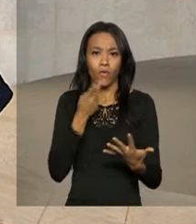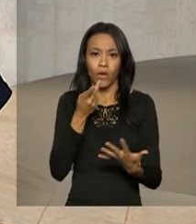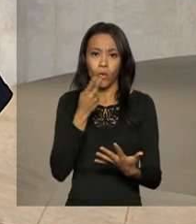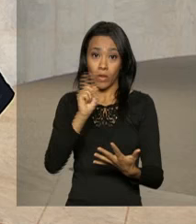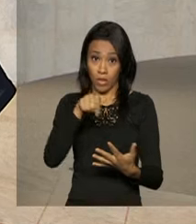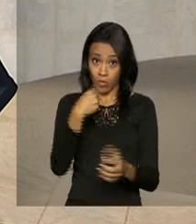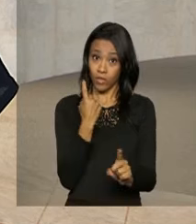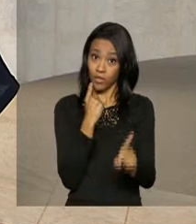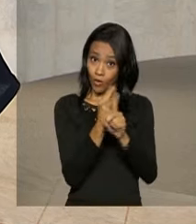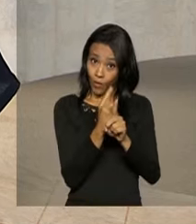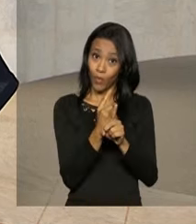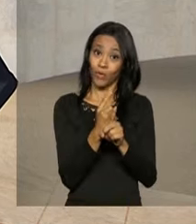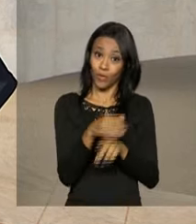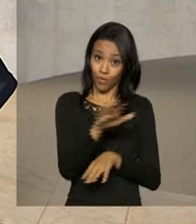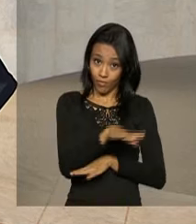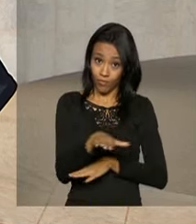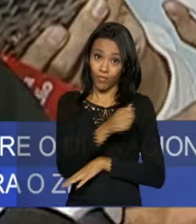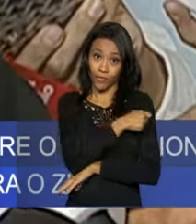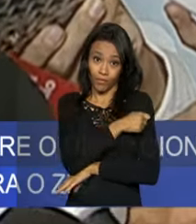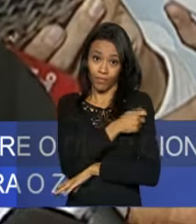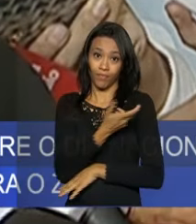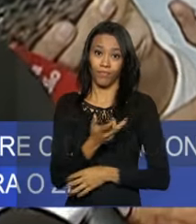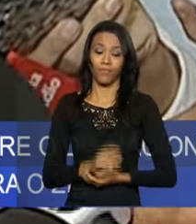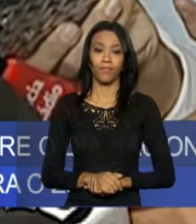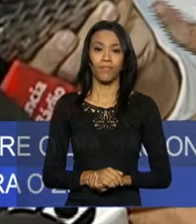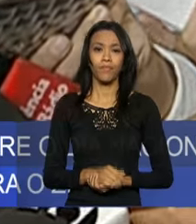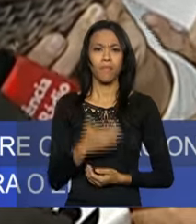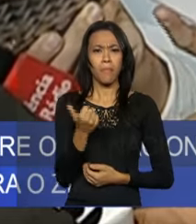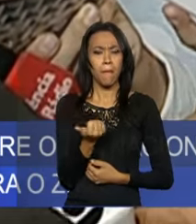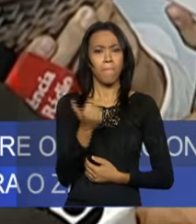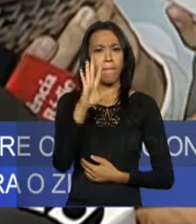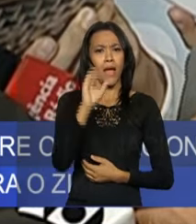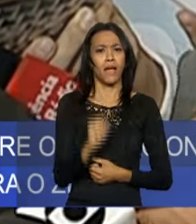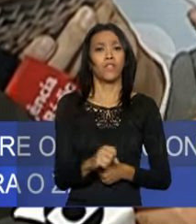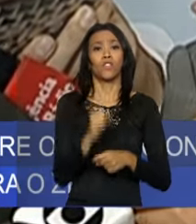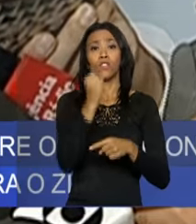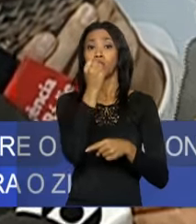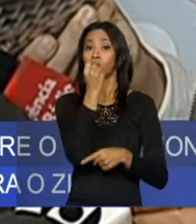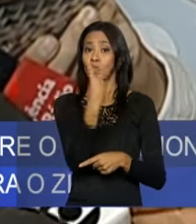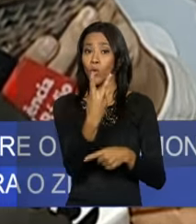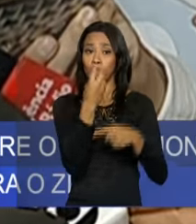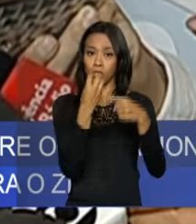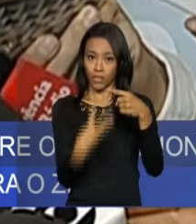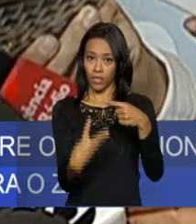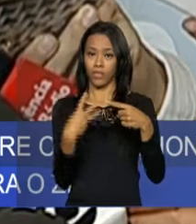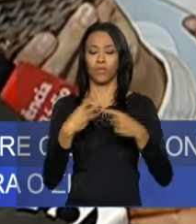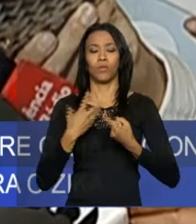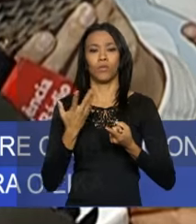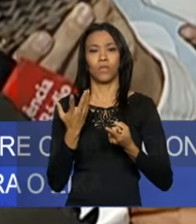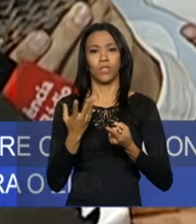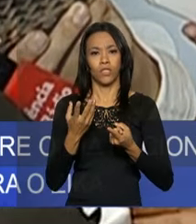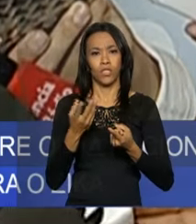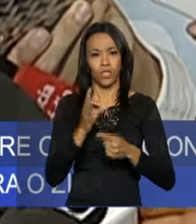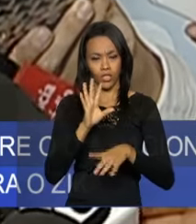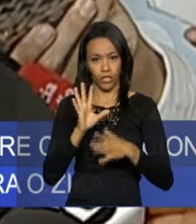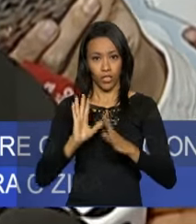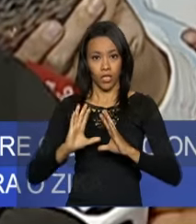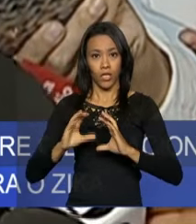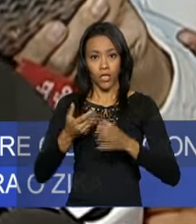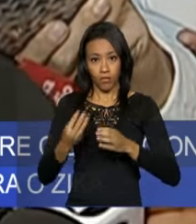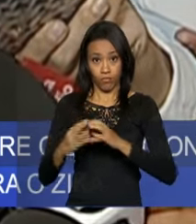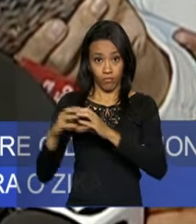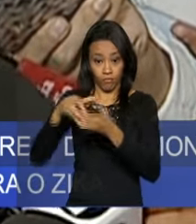desse encontro com os estudantes. Mais de 2/3 dos criadores de mosquitos estão dentro